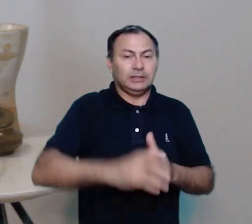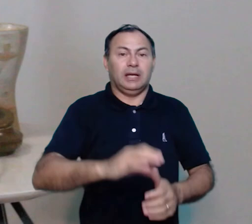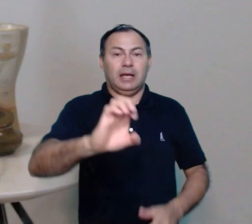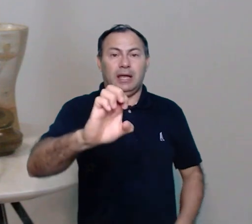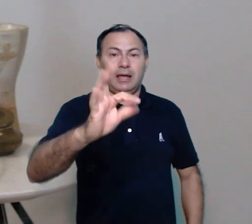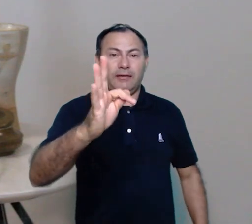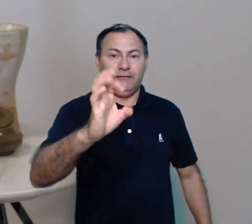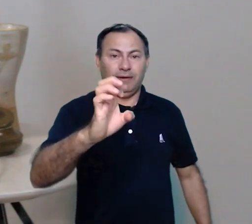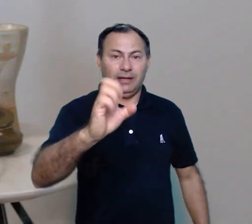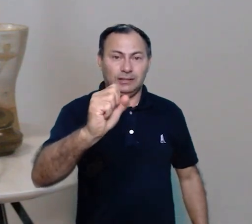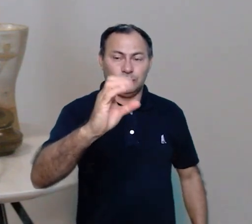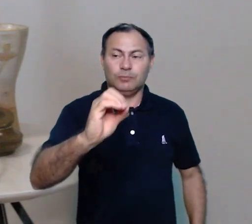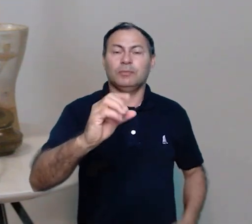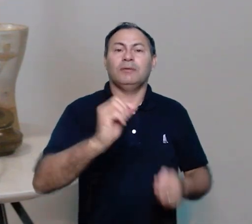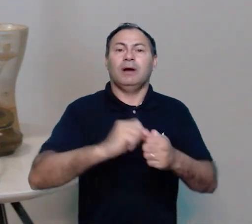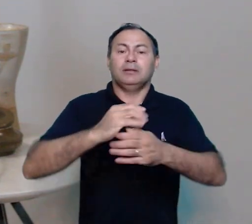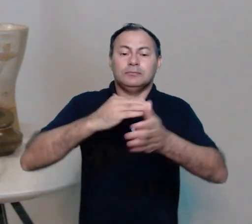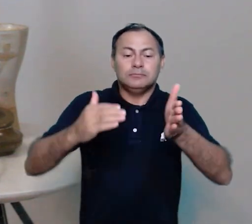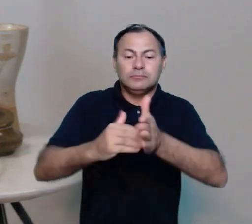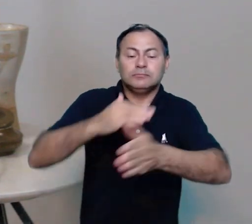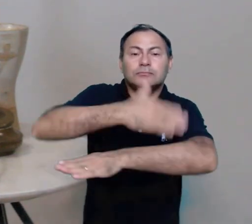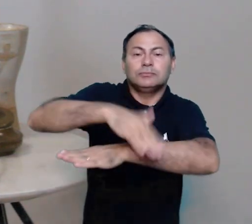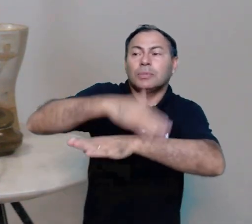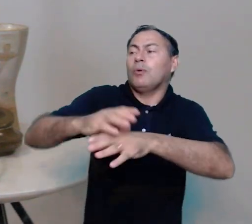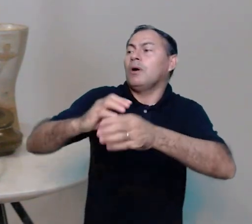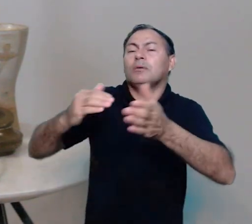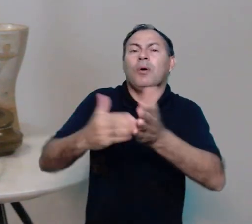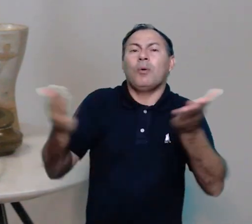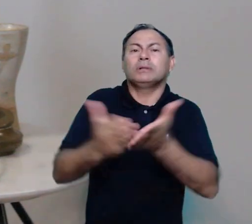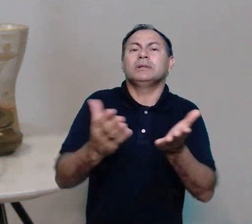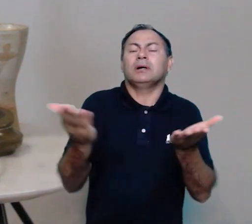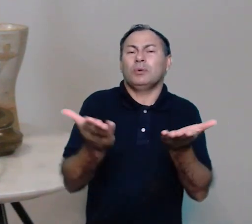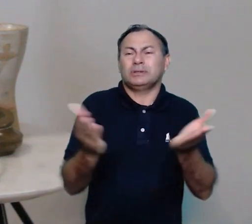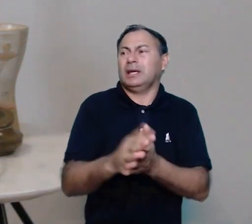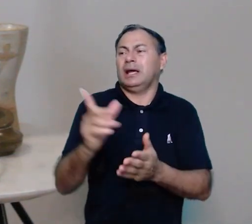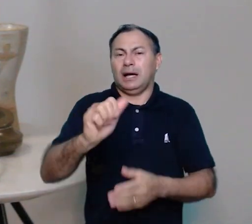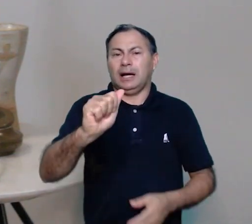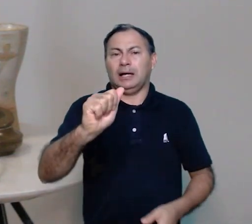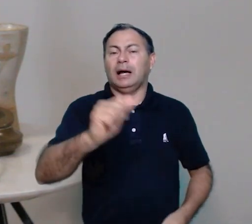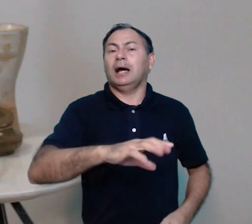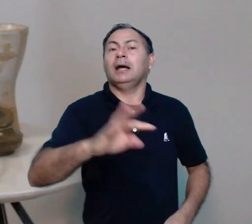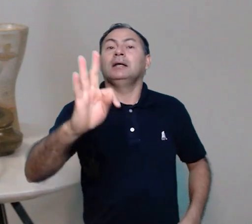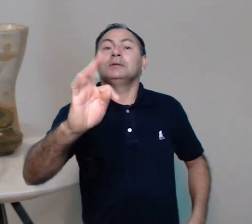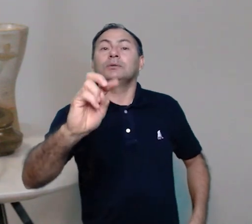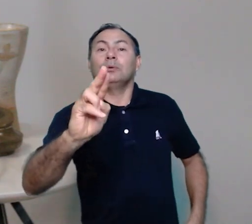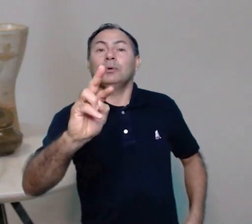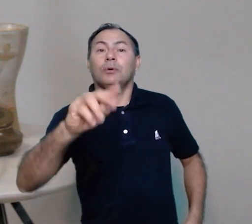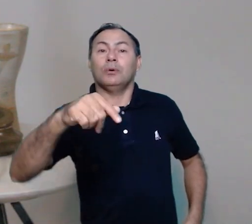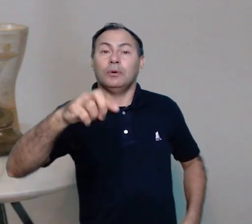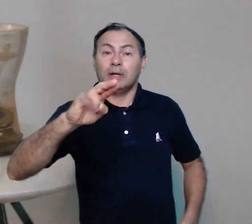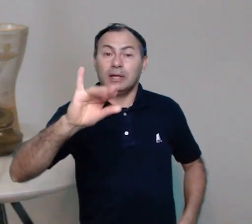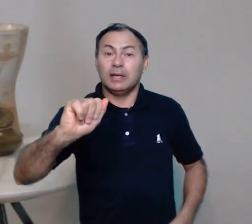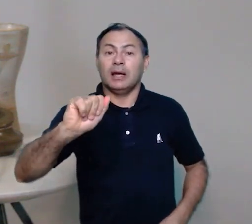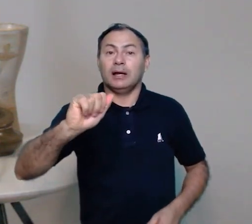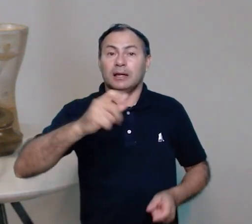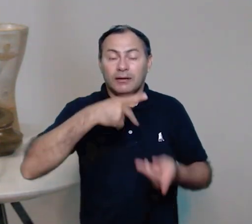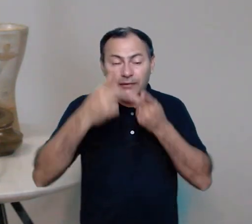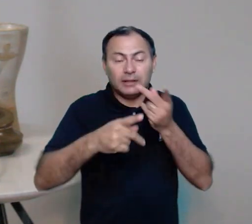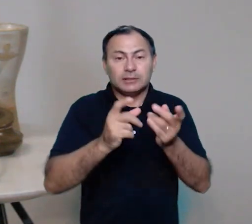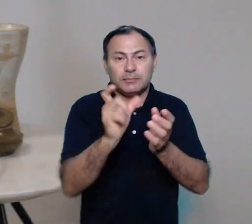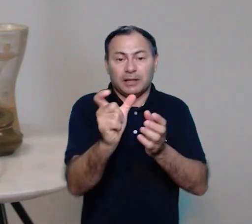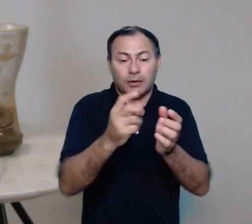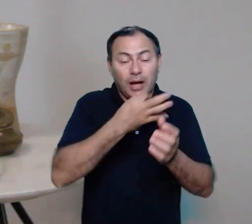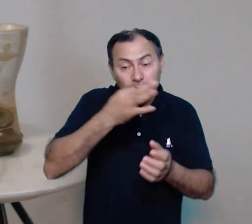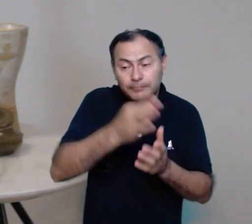de Éfeso, que faz fronteira com a atual Turquia, descrevendo a Eucaristia com